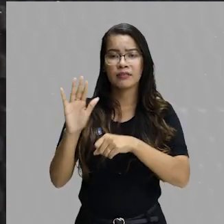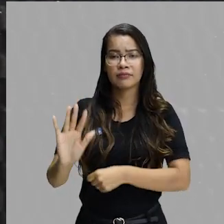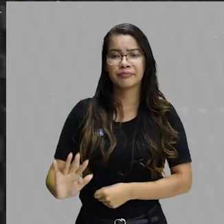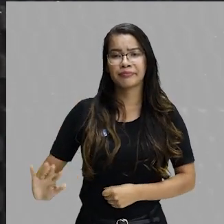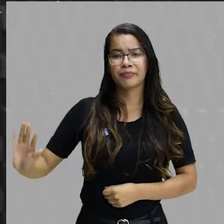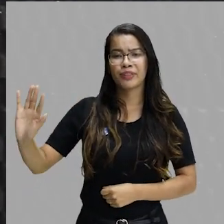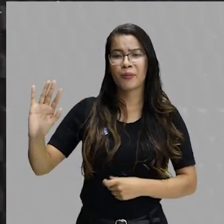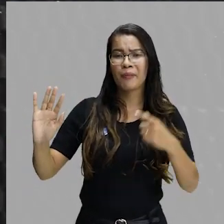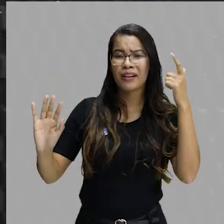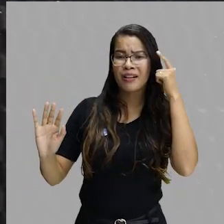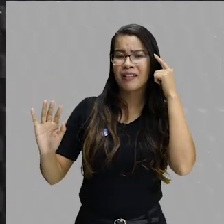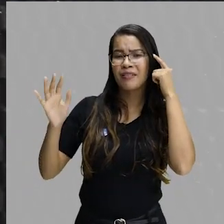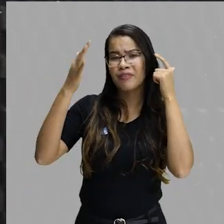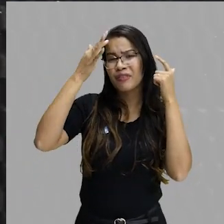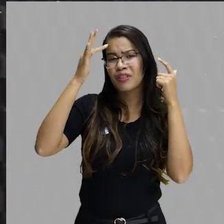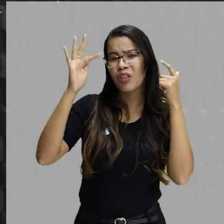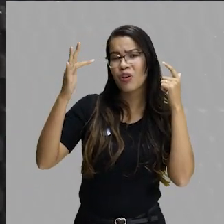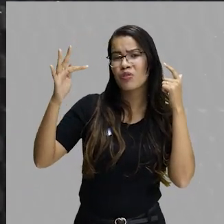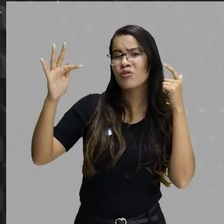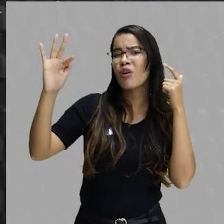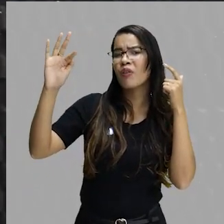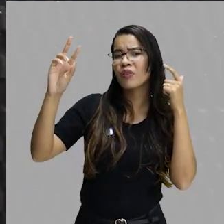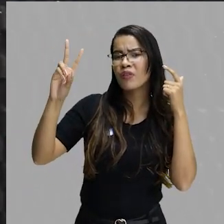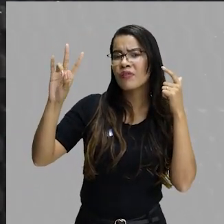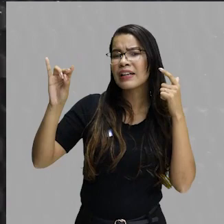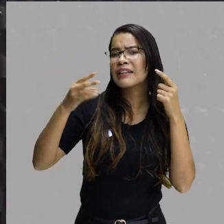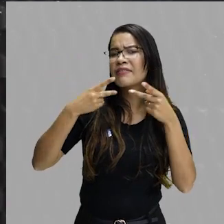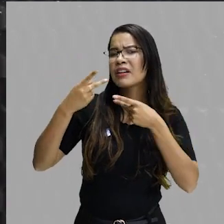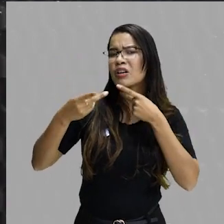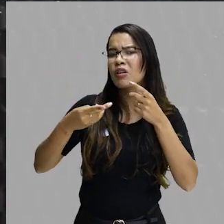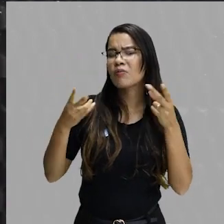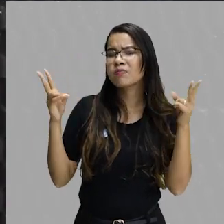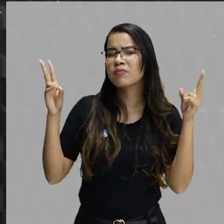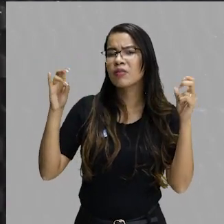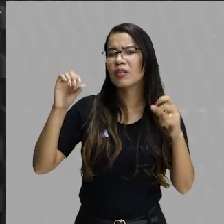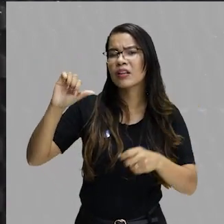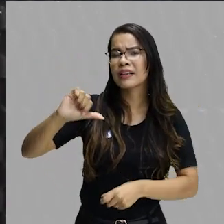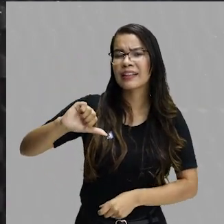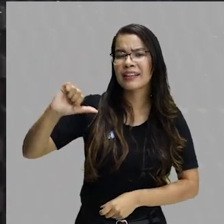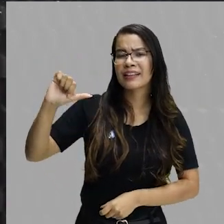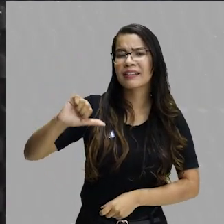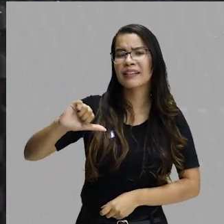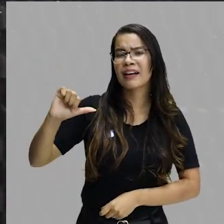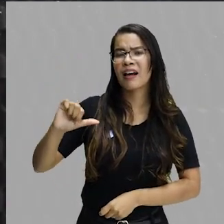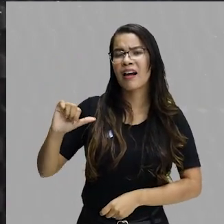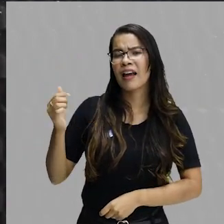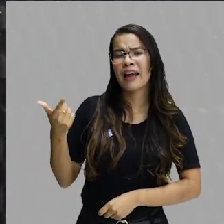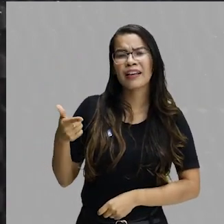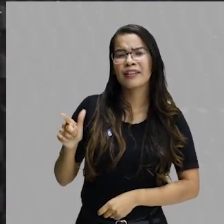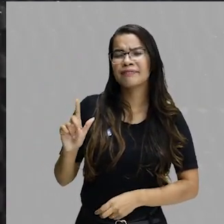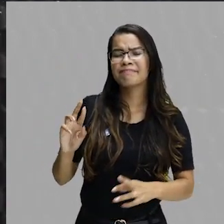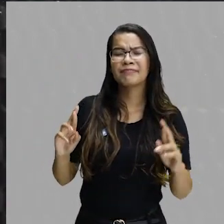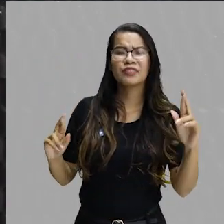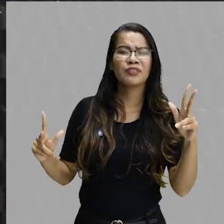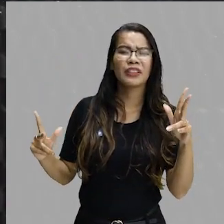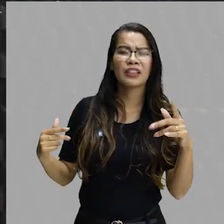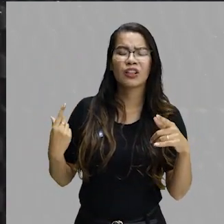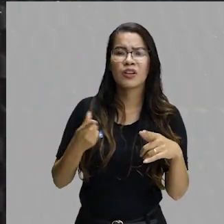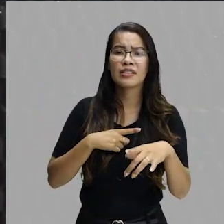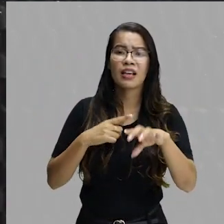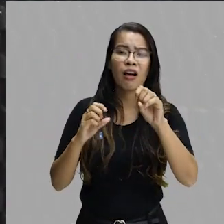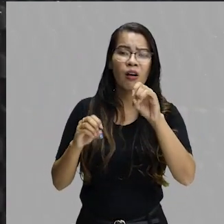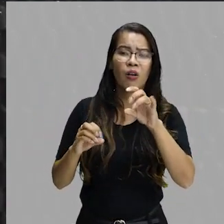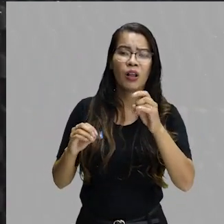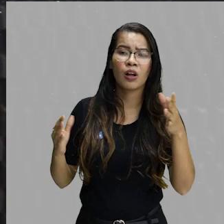filosófico, é uma discussão que vai se falar sobre a negação do outro, entrar no campo filosófico. Não é essa a nossa discussão. A nossa